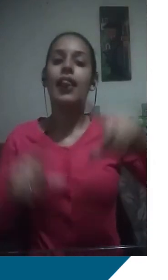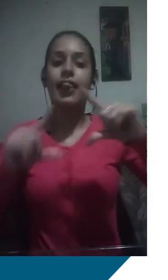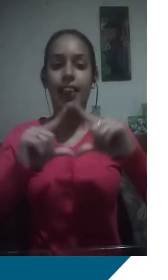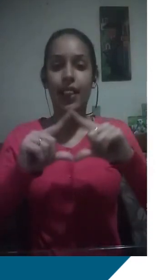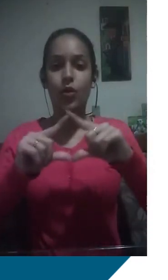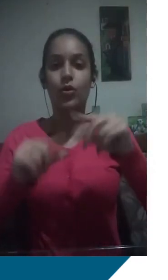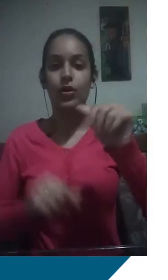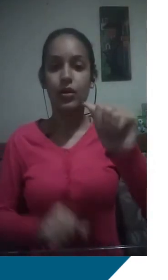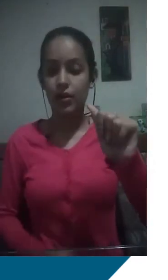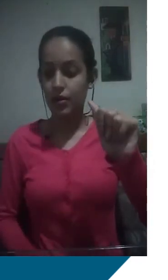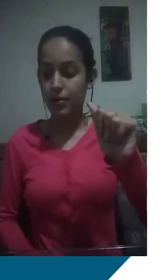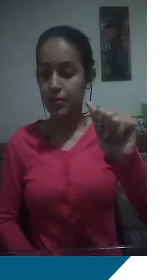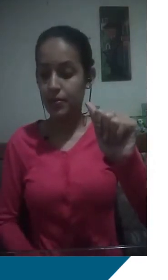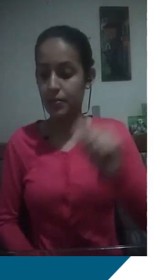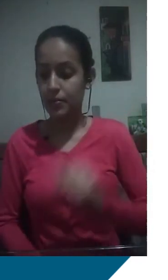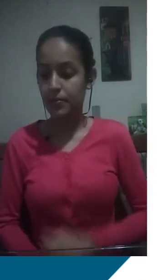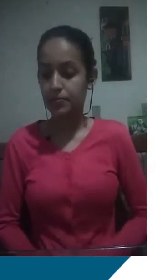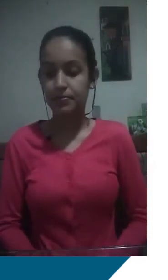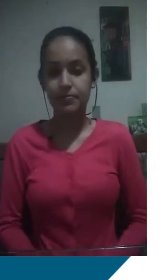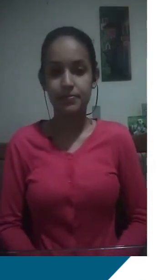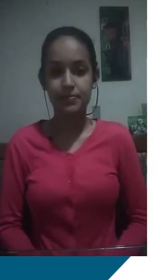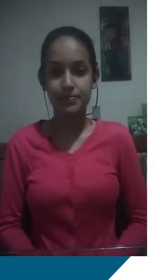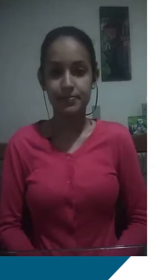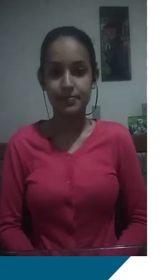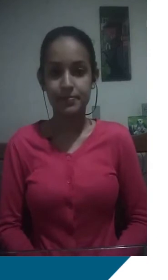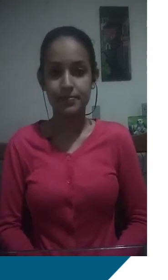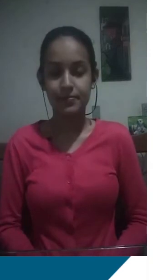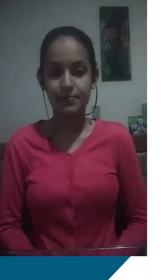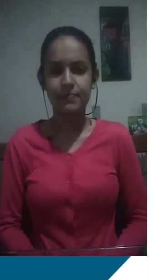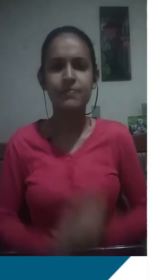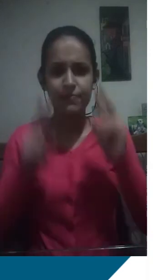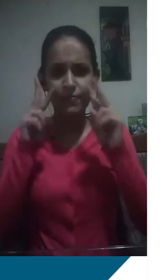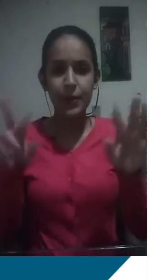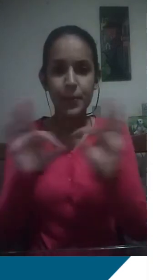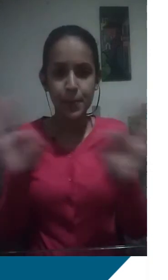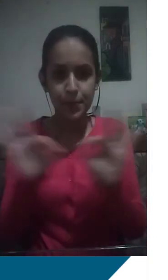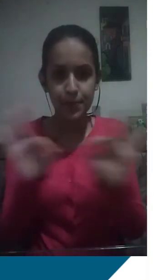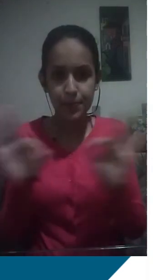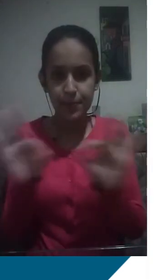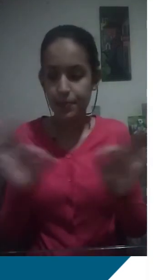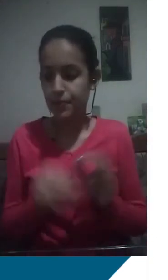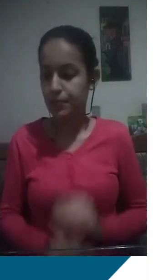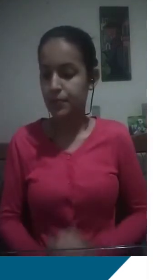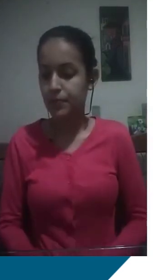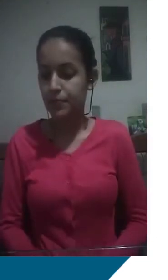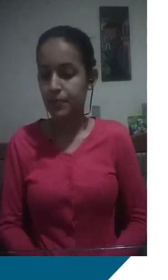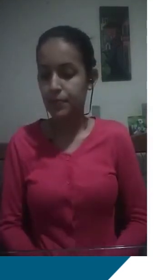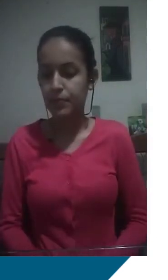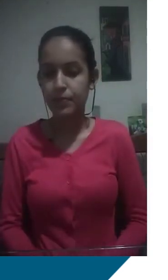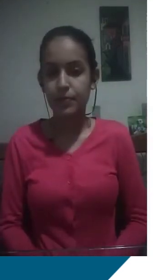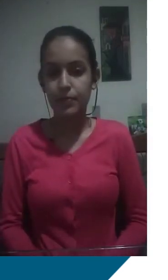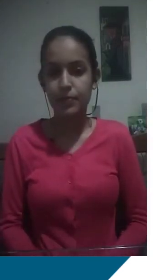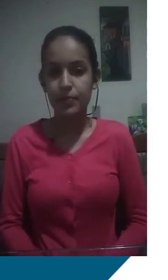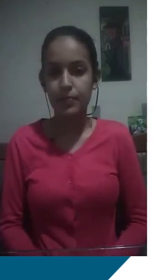Aqui está a equaçãozinha que vai relacionar a variação de área com a área inicial. Note que é a mesma estrutura